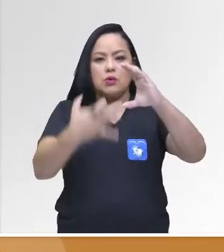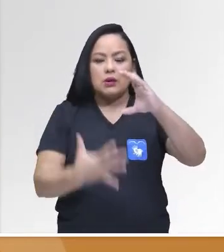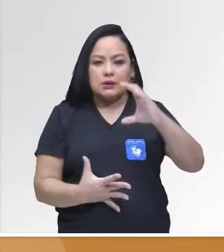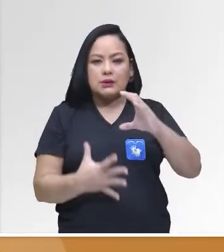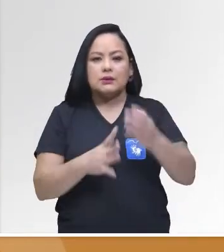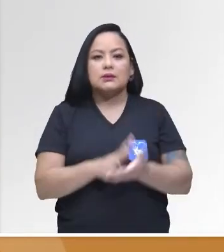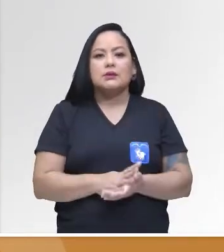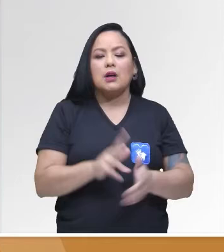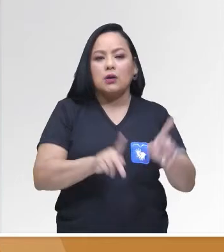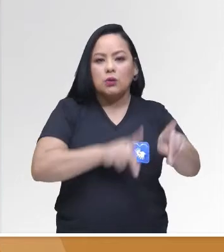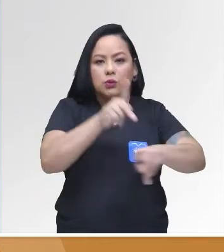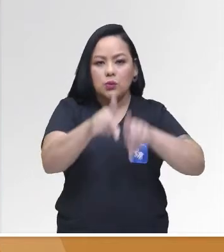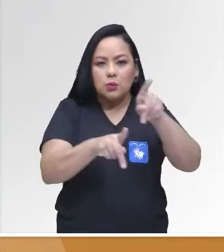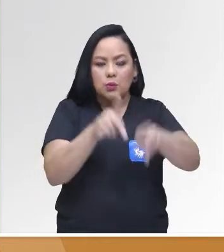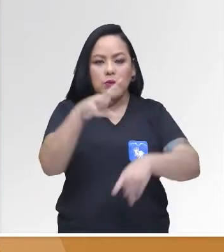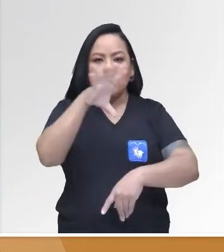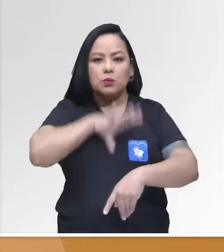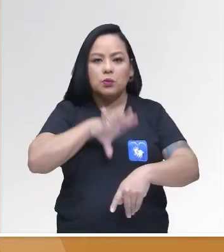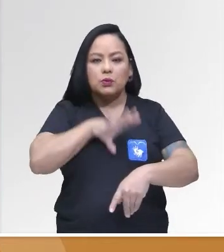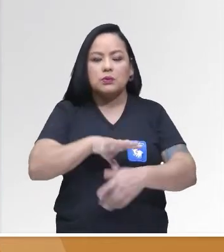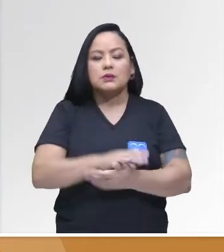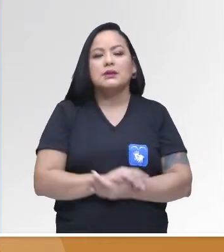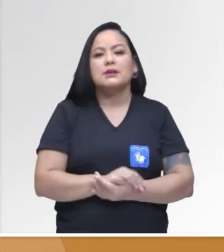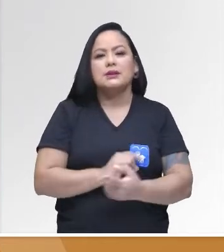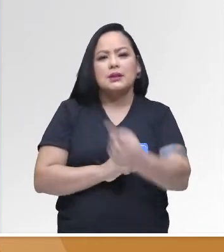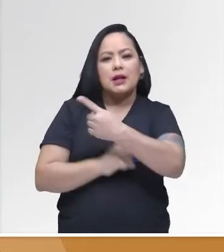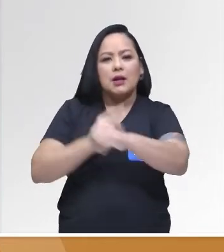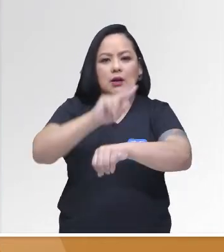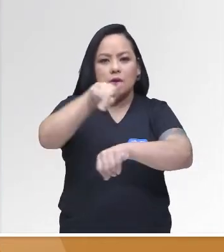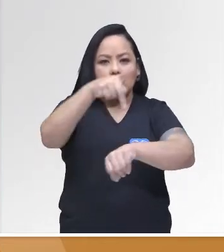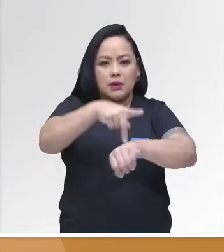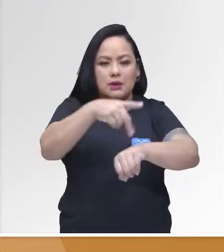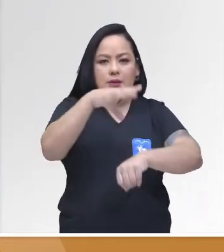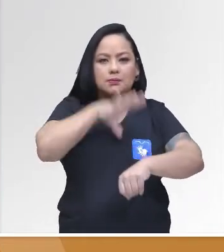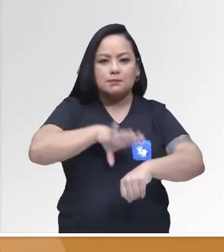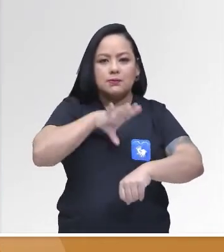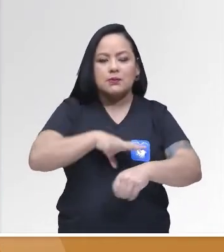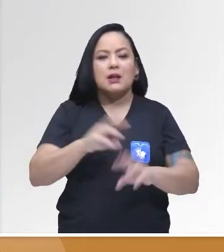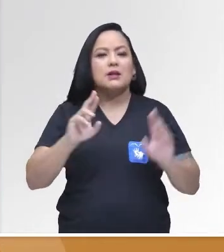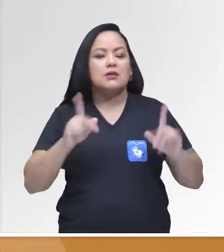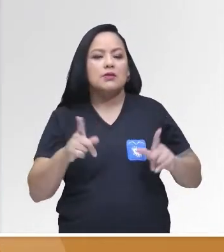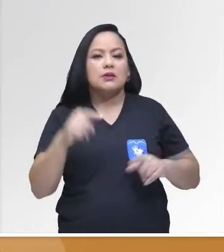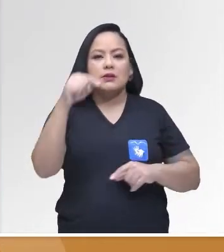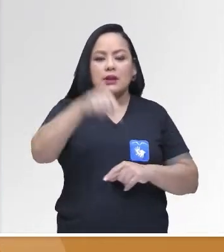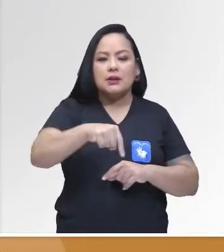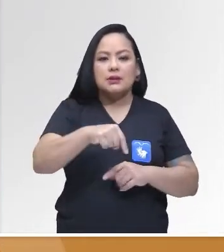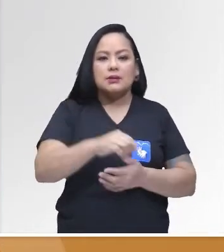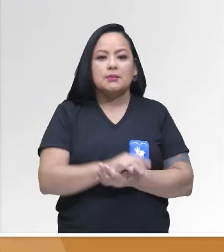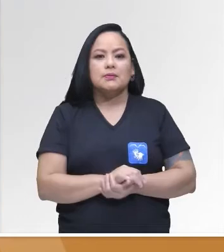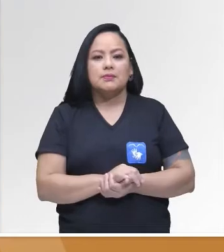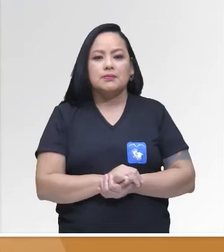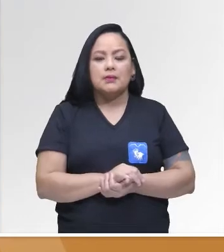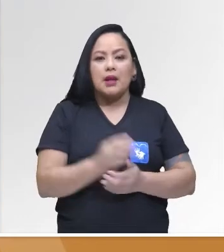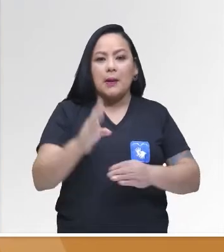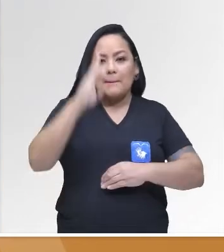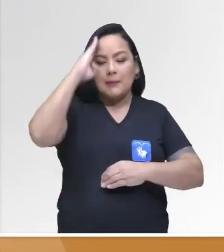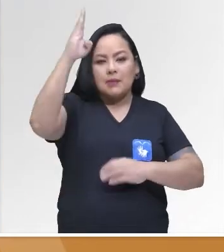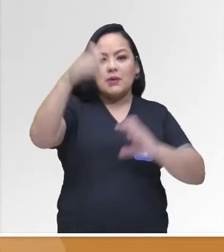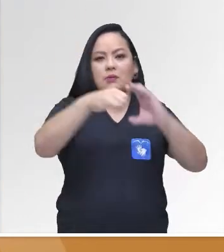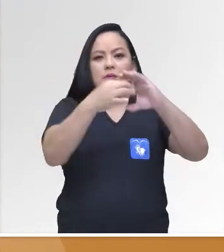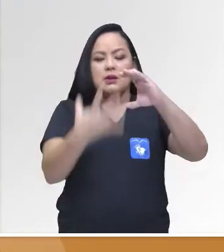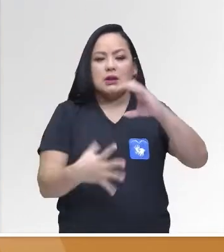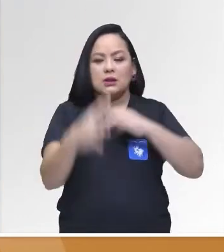do povo português, lá de Portugal, um pouco diferente da principal característica do